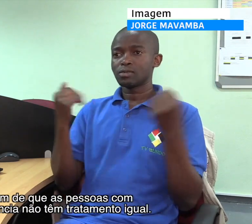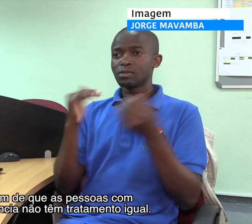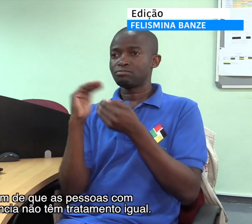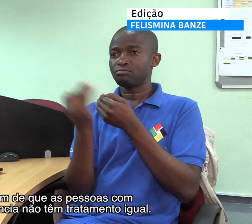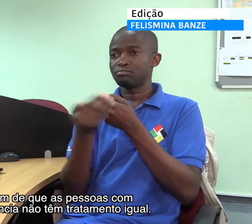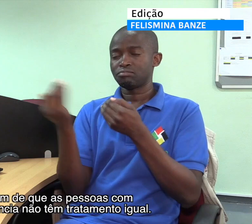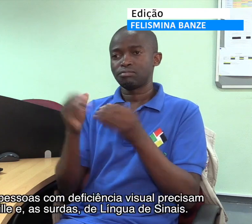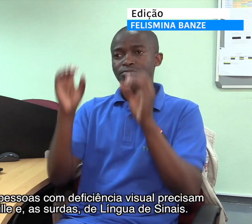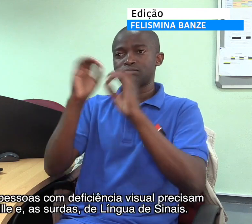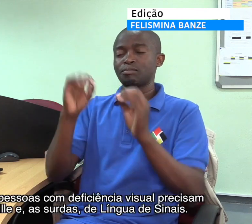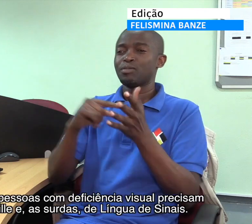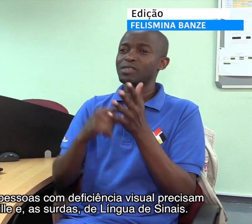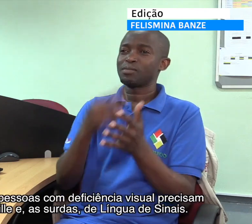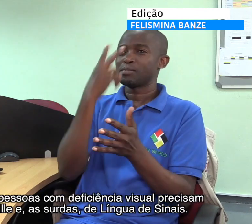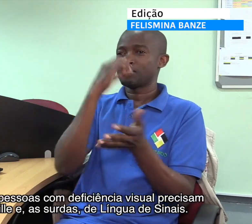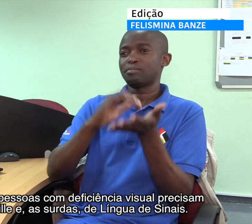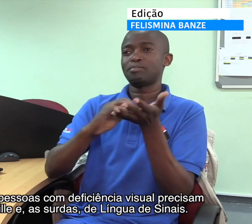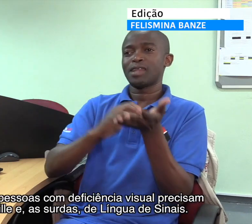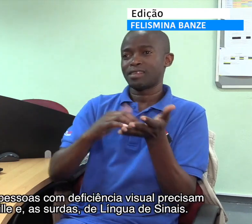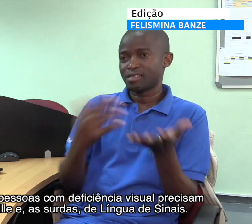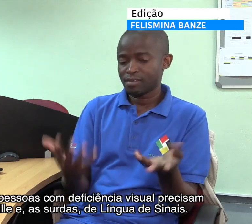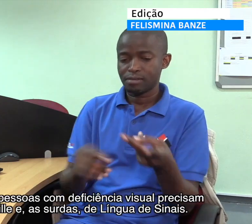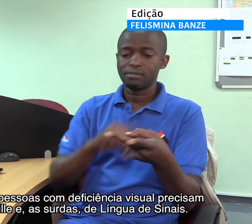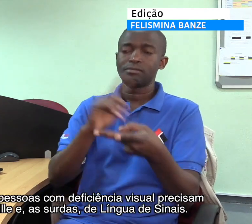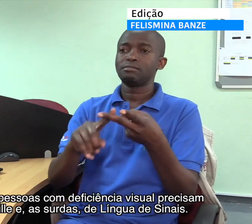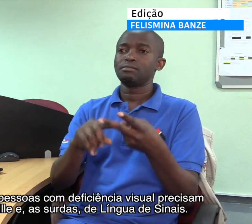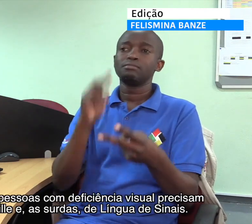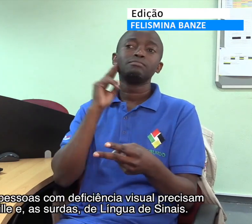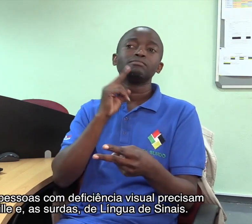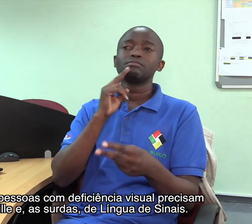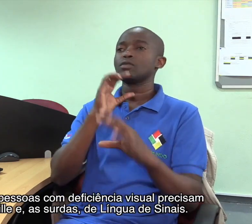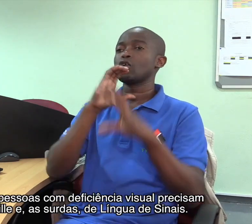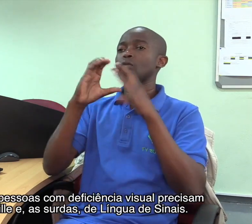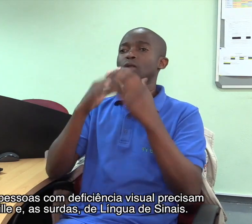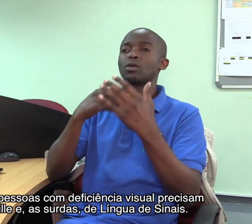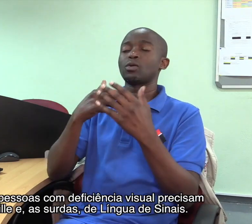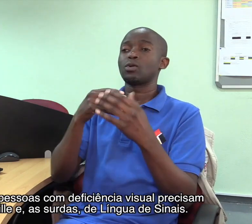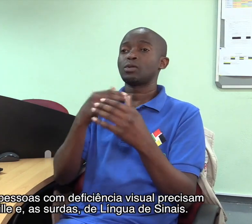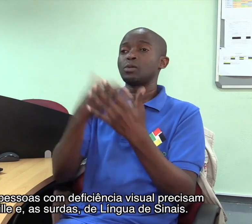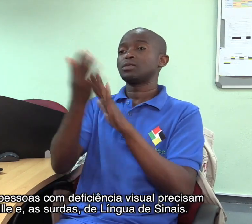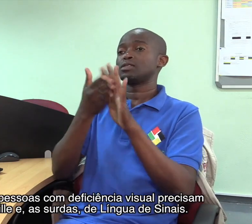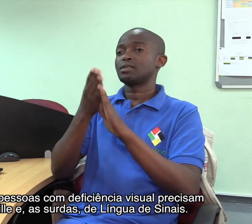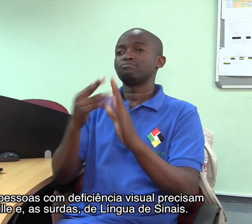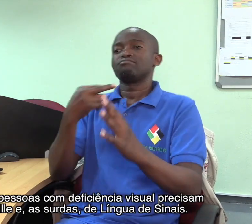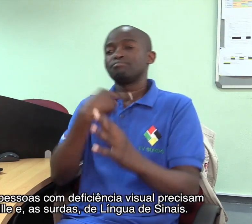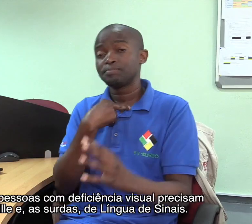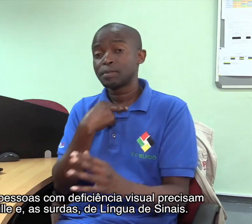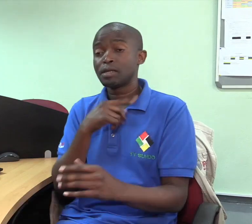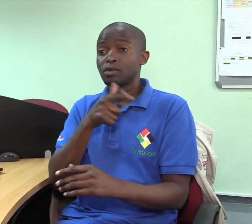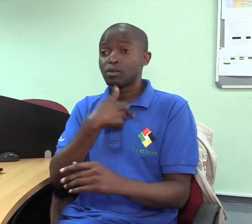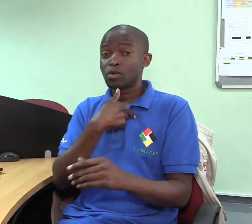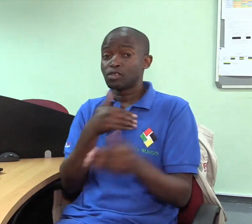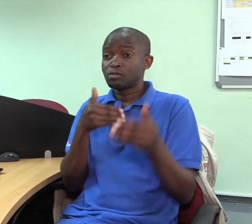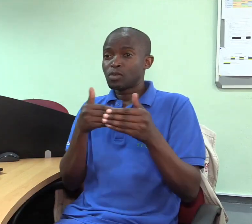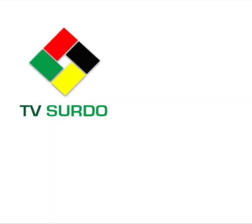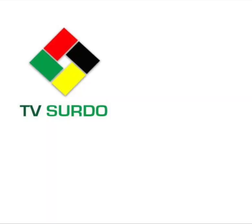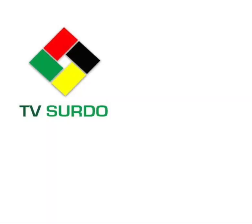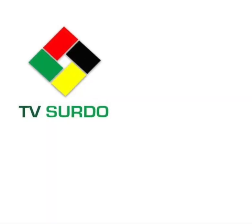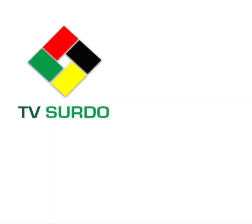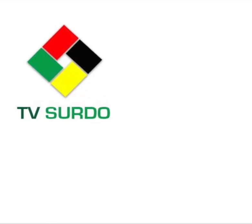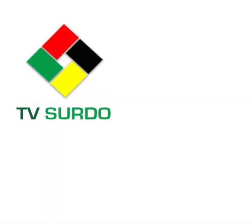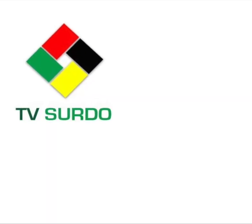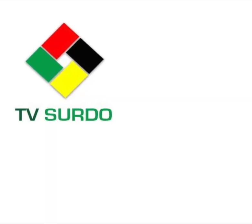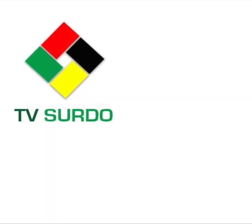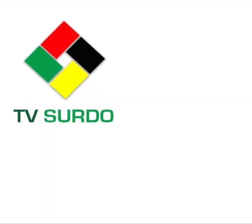tratamento igual. Por exemplo, as pessoas com deficiência visual precisam de escrita braille e as surdas de línguas e sinais.